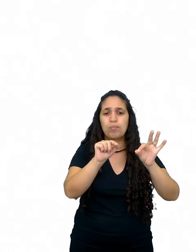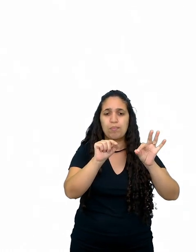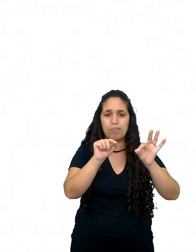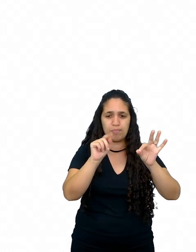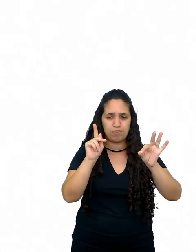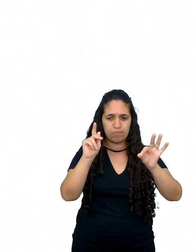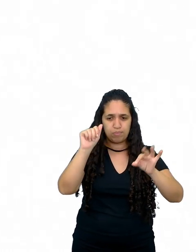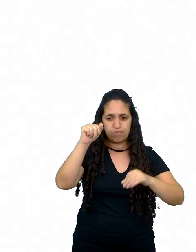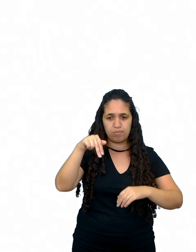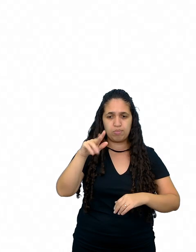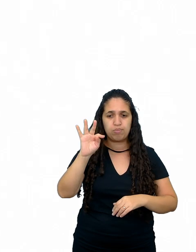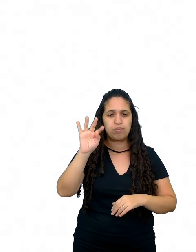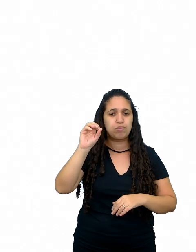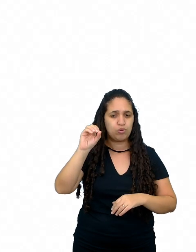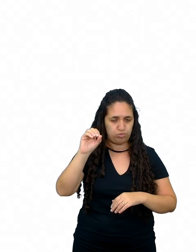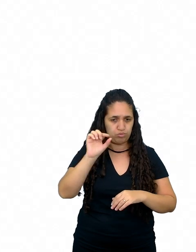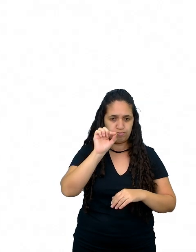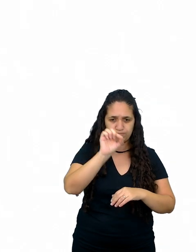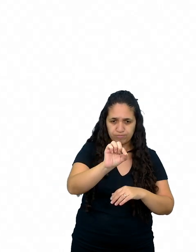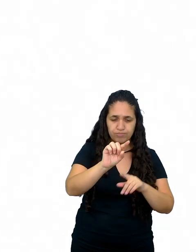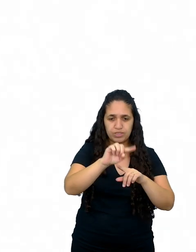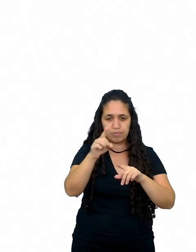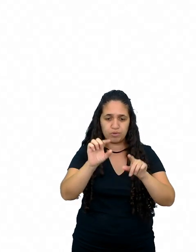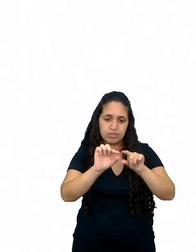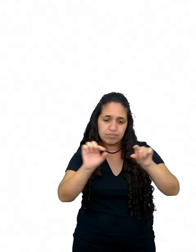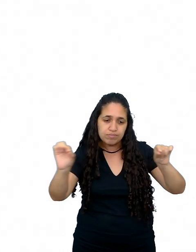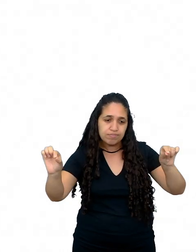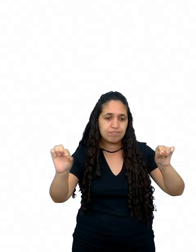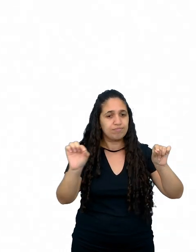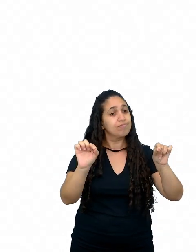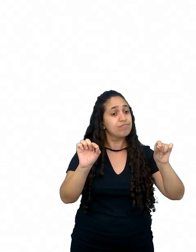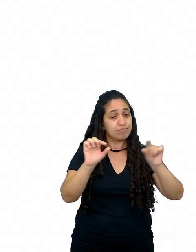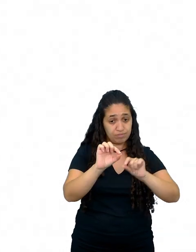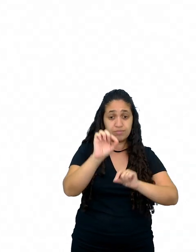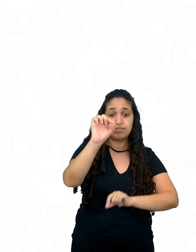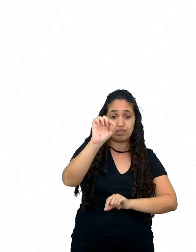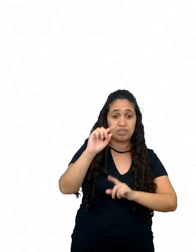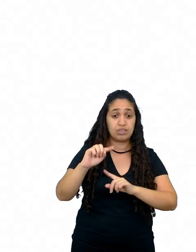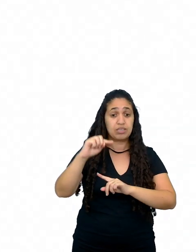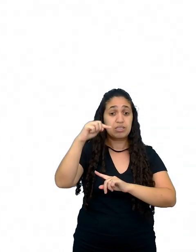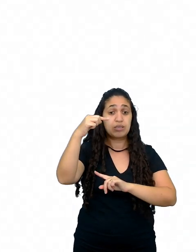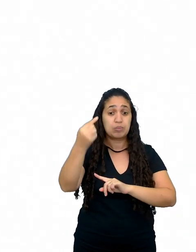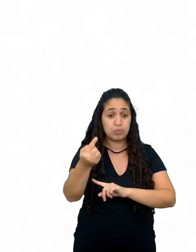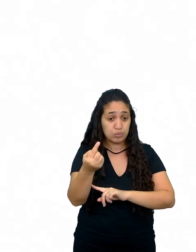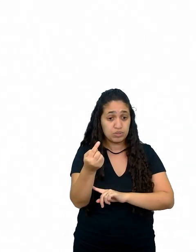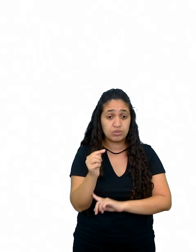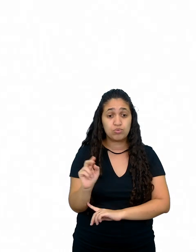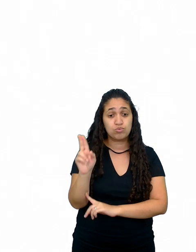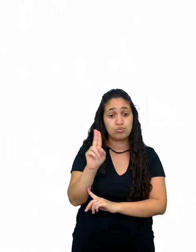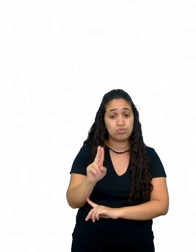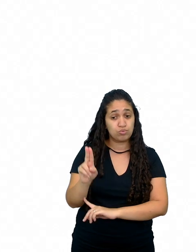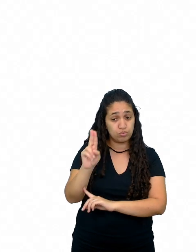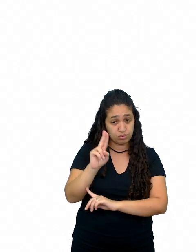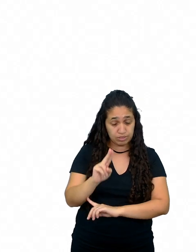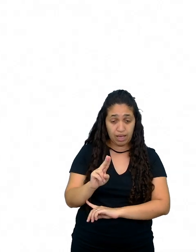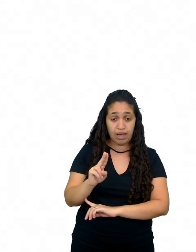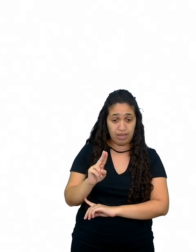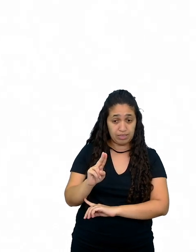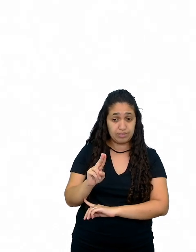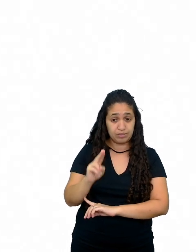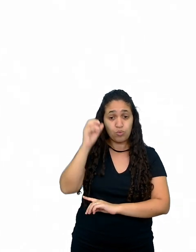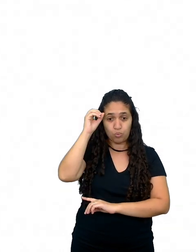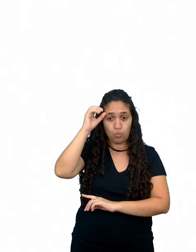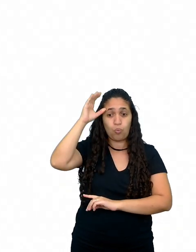ponto médio e determinar a distância, né? Depois, utilizar esse conhecimento.